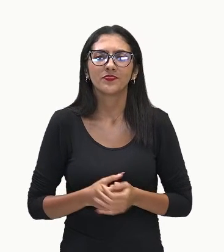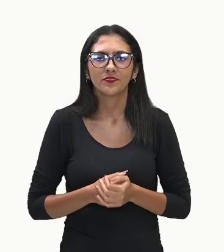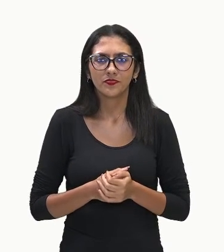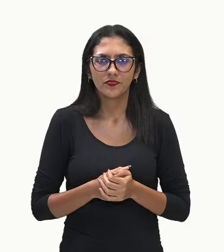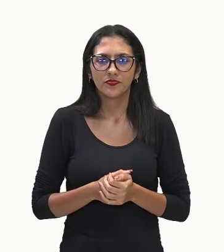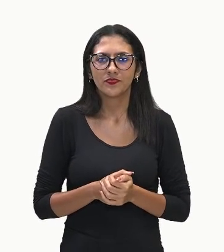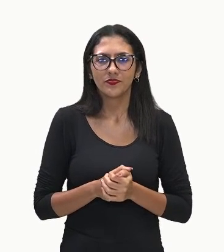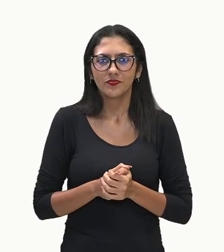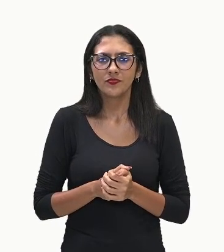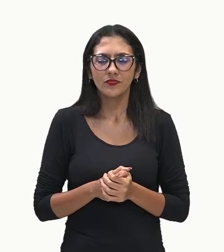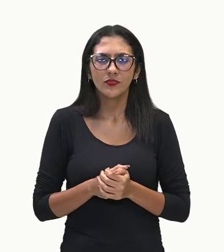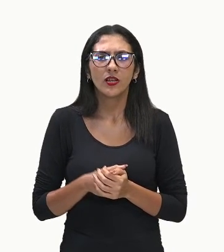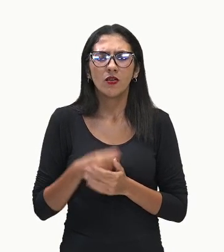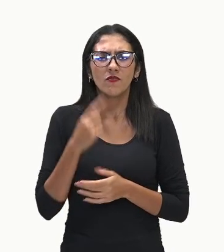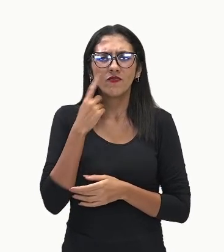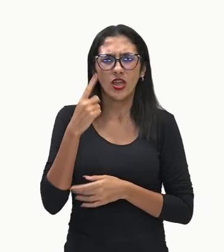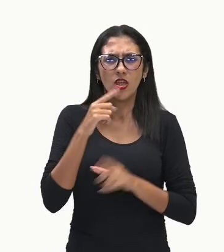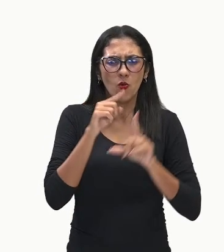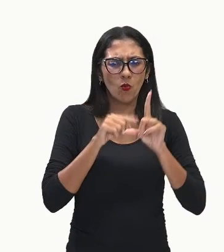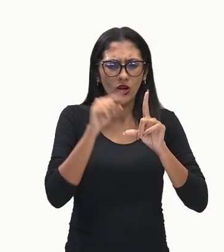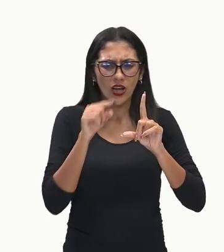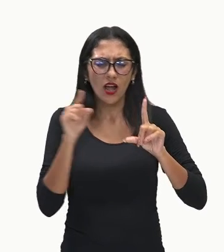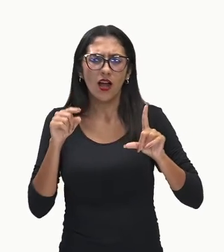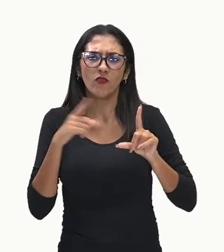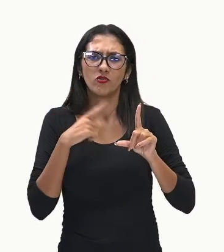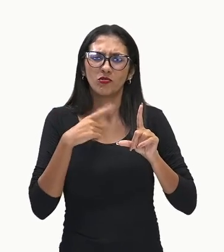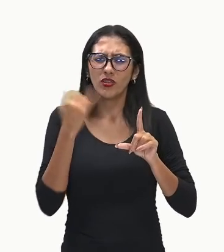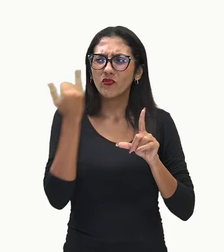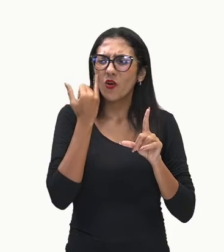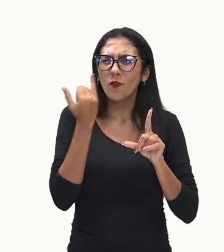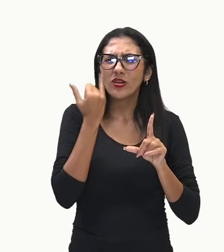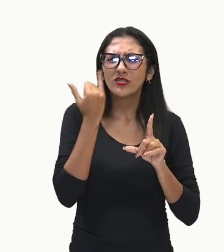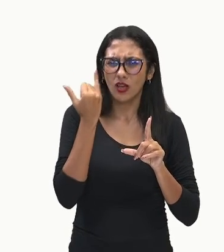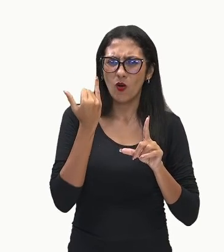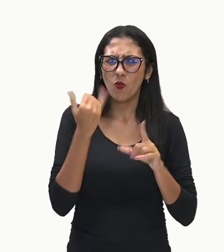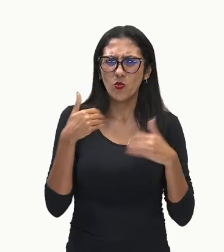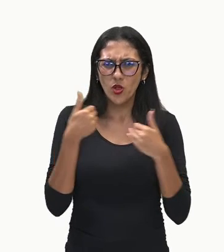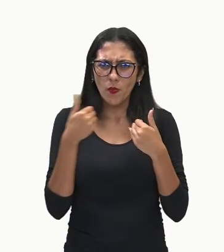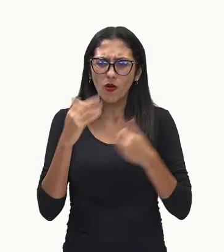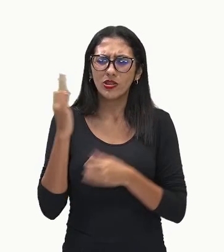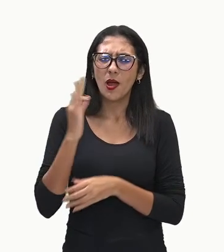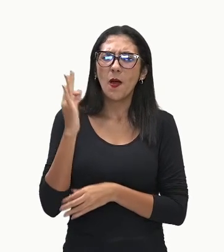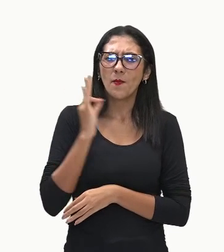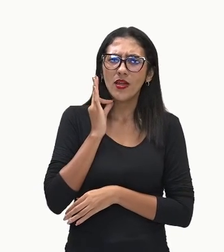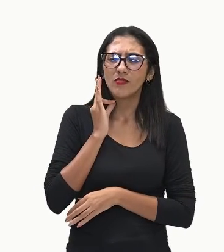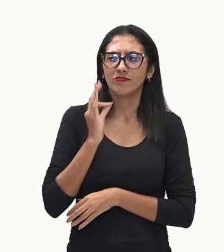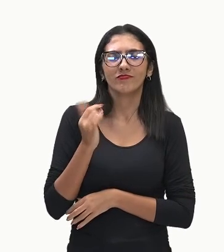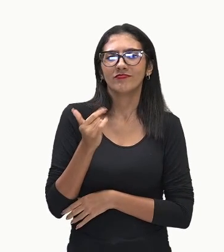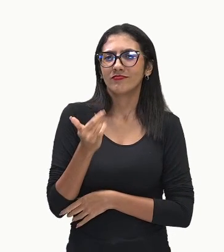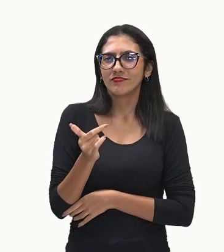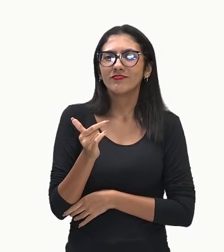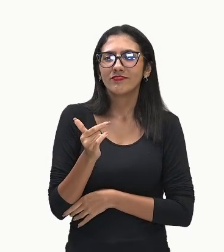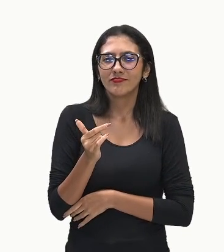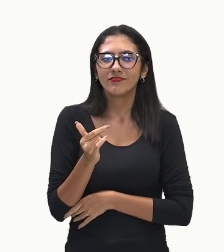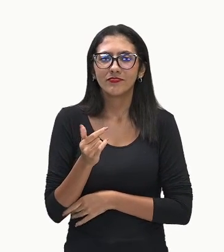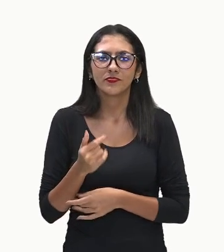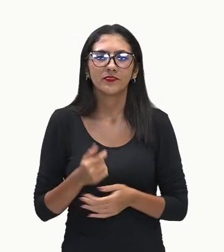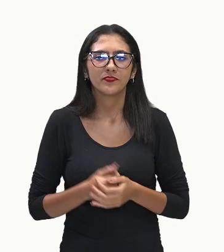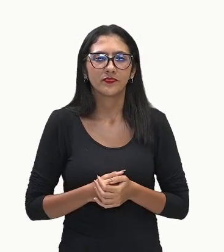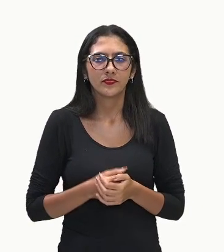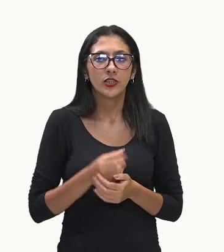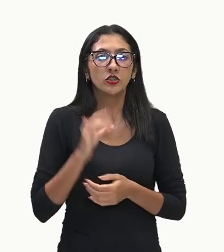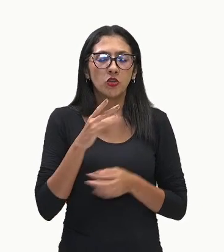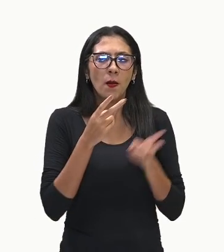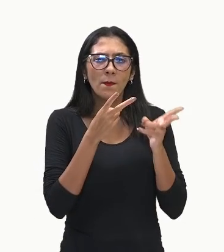dá alguma informação sobre o desaparecimento das abelhas no país? Não. Então, basta o seguinte,